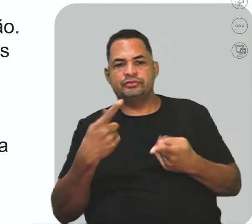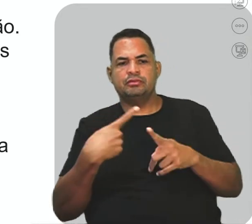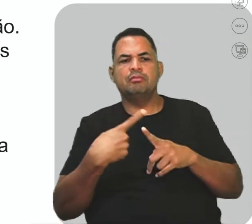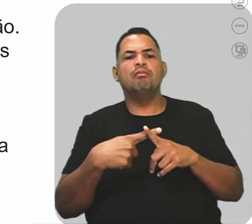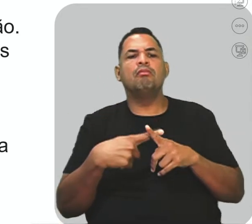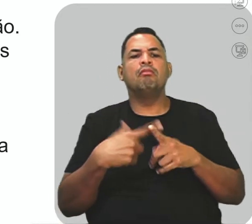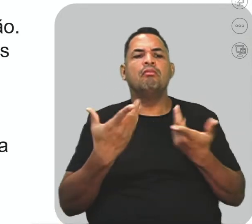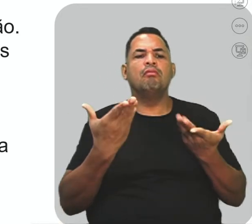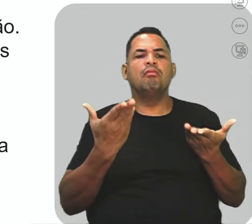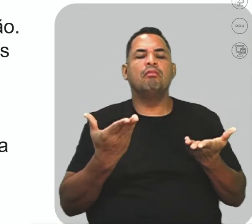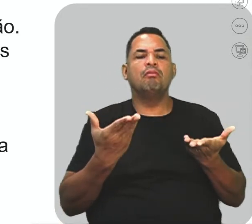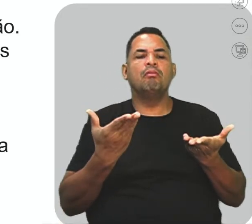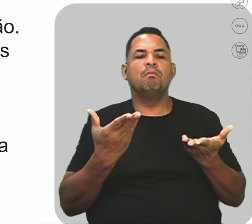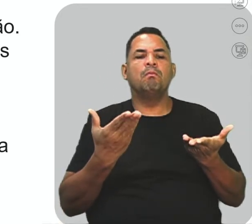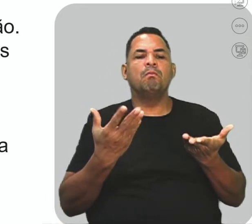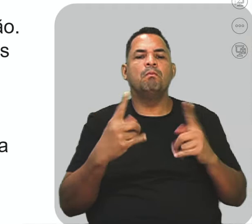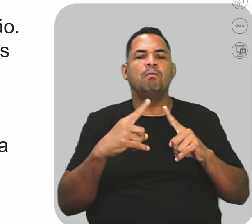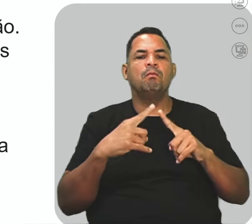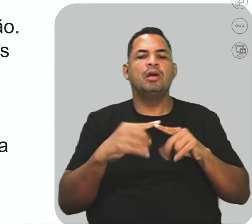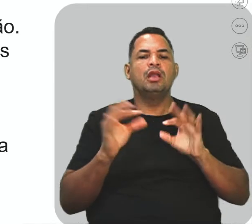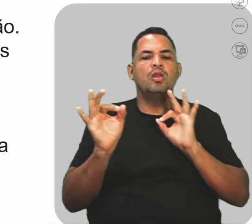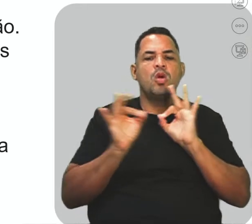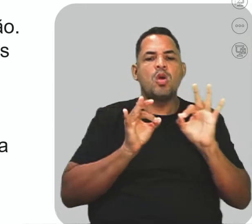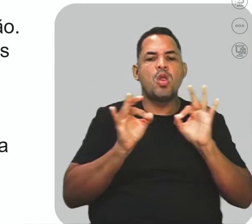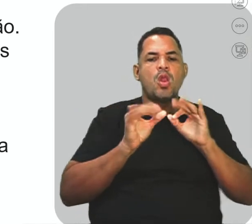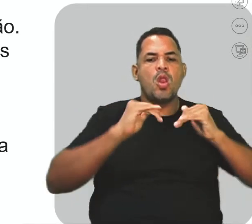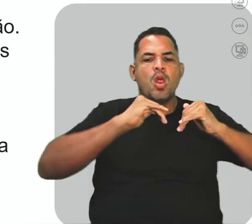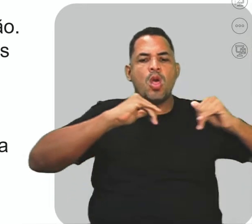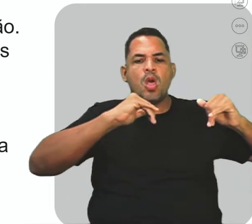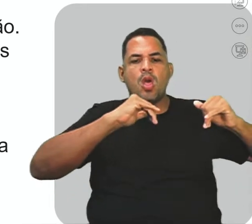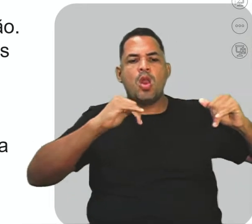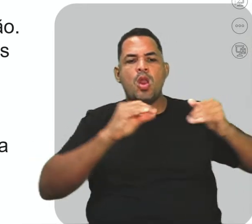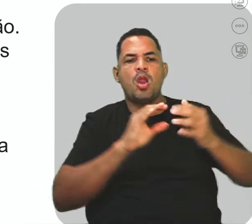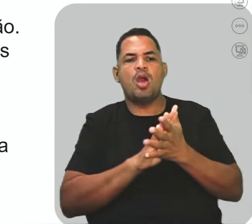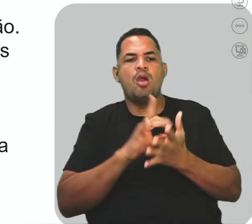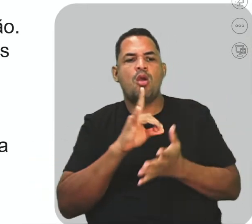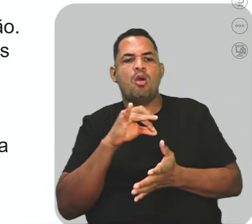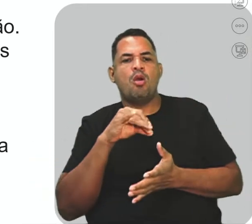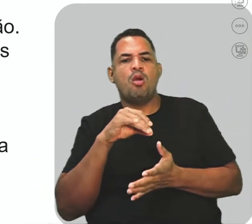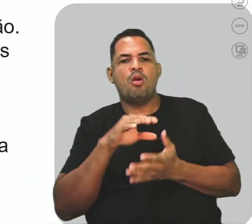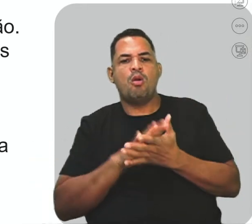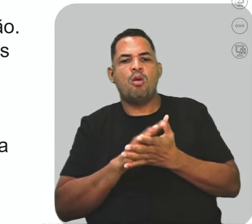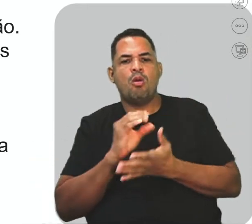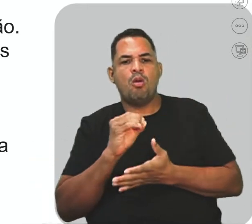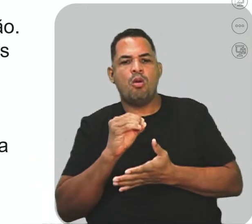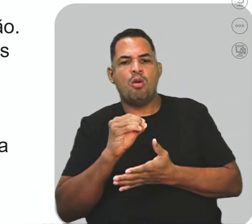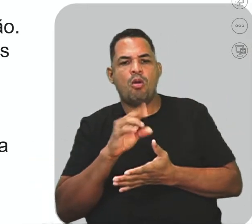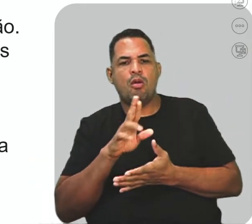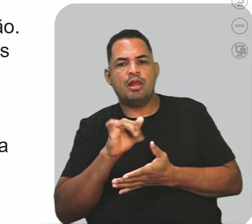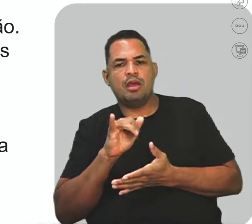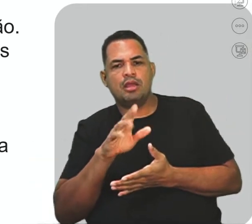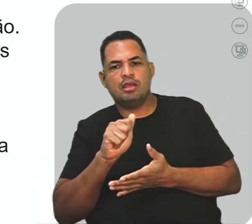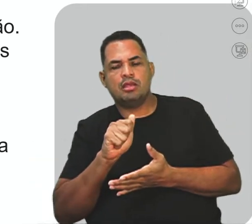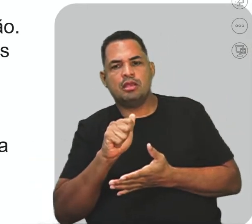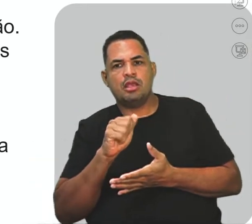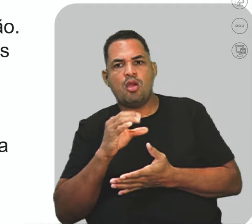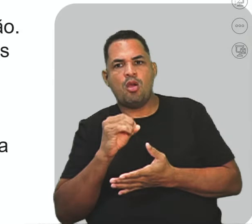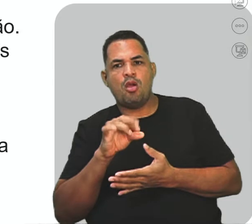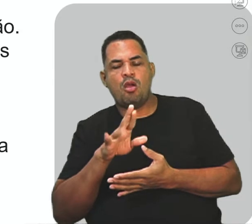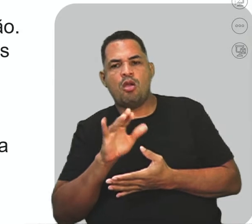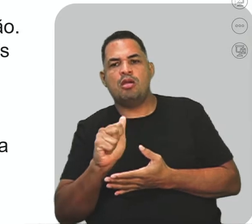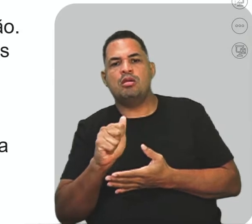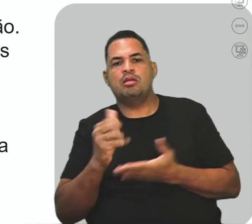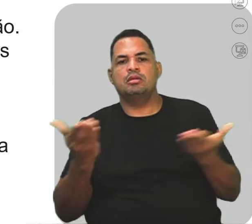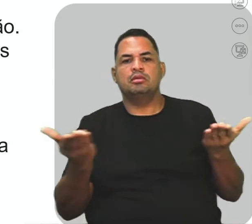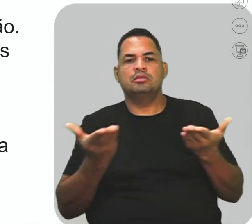Mas ficou na construção separada, nós temos ora e ora, né? Então essa